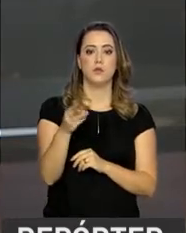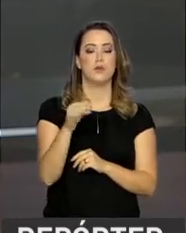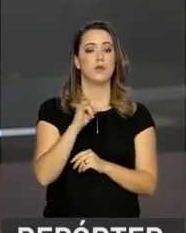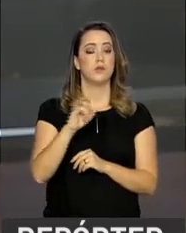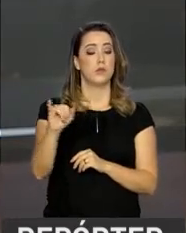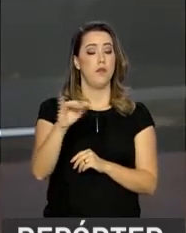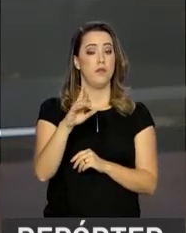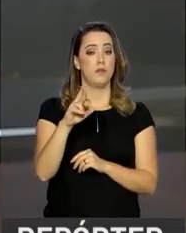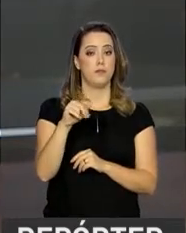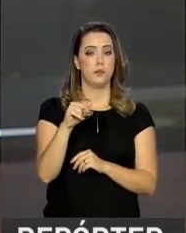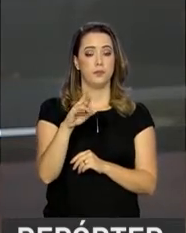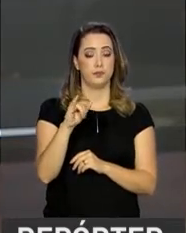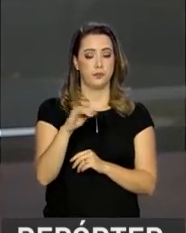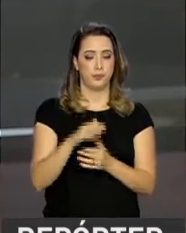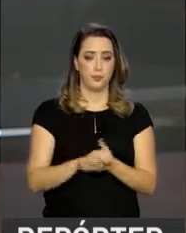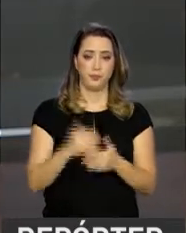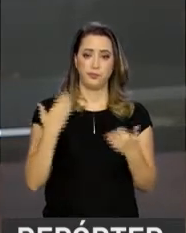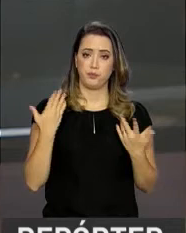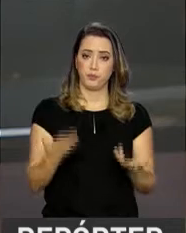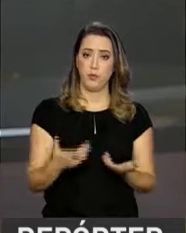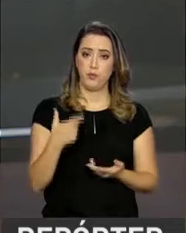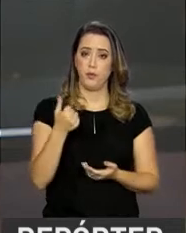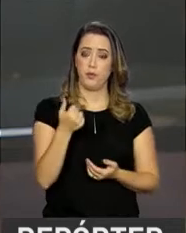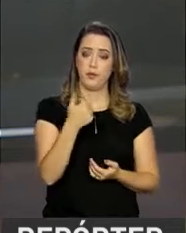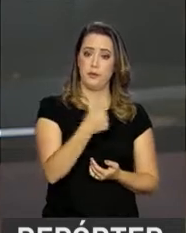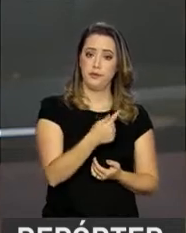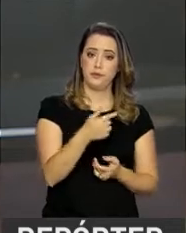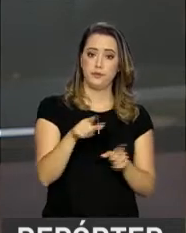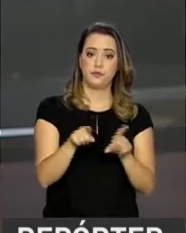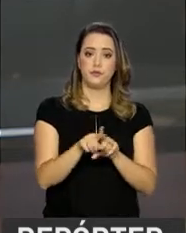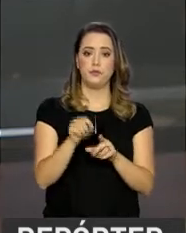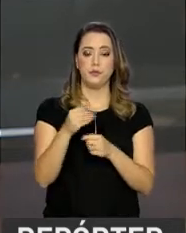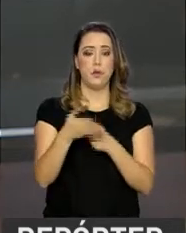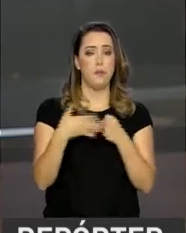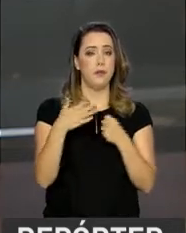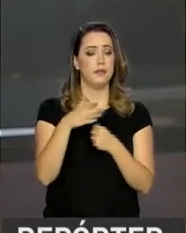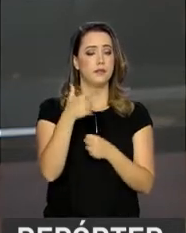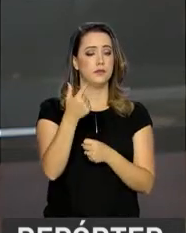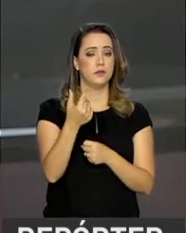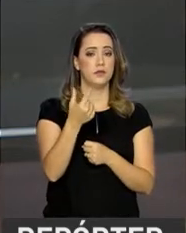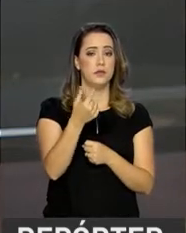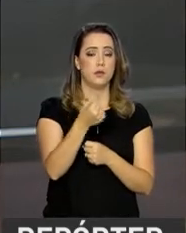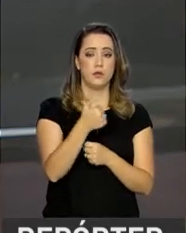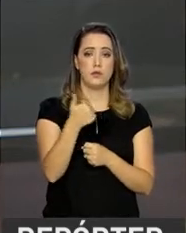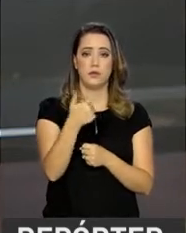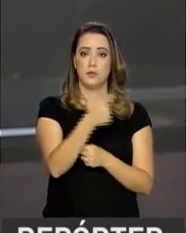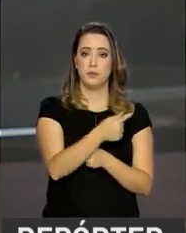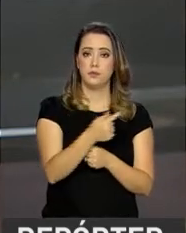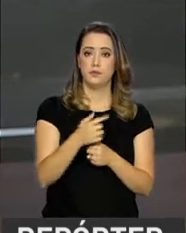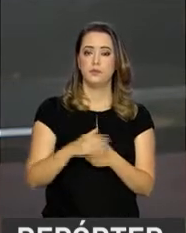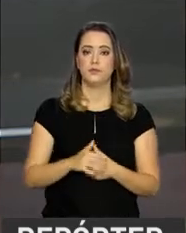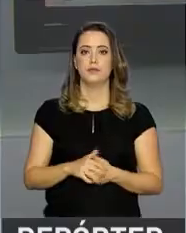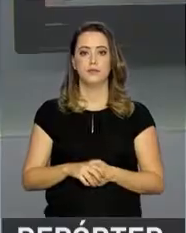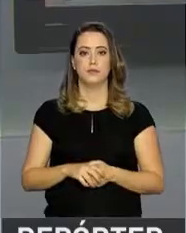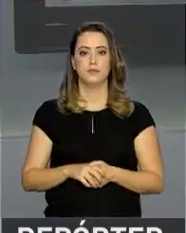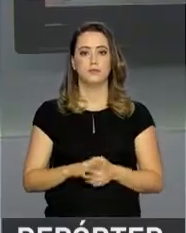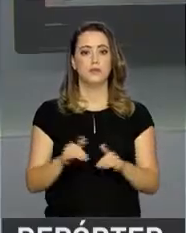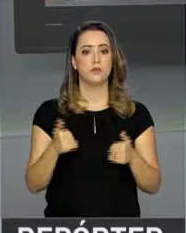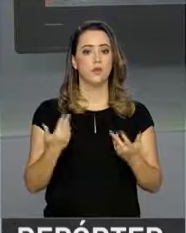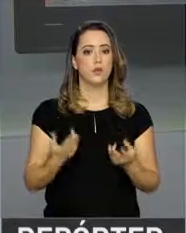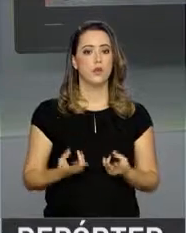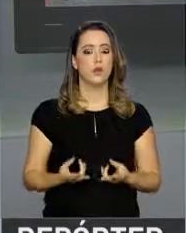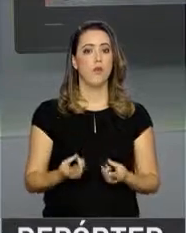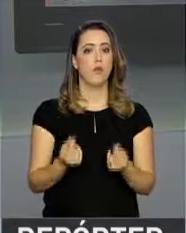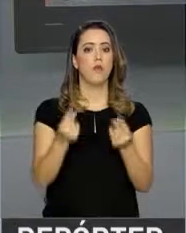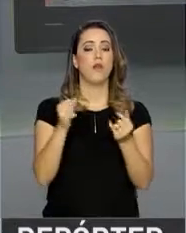mil declarações do Imposto de Renda 2018, ano base 2017. Ana? Paulo, e qual o valor